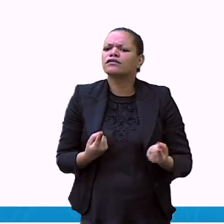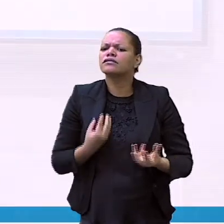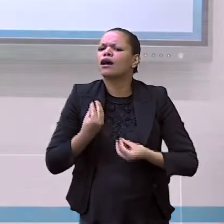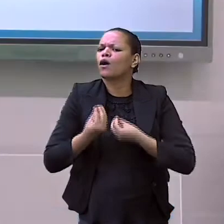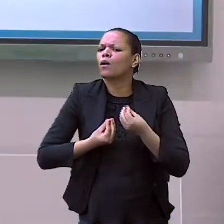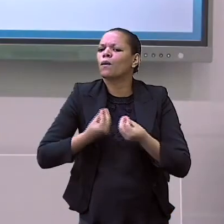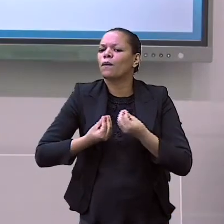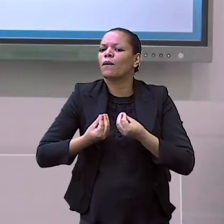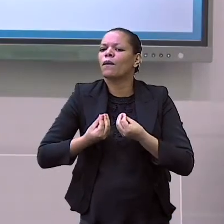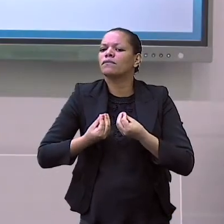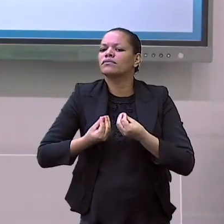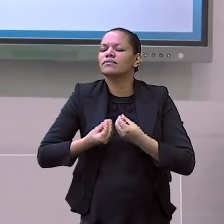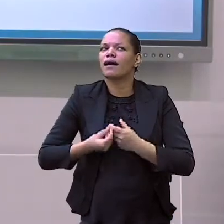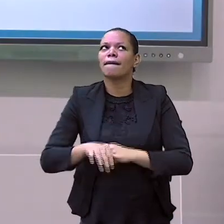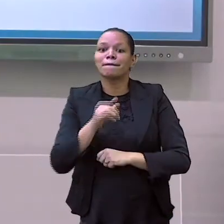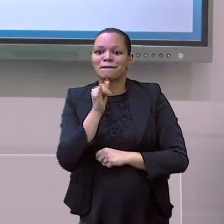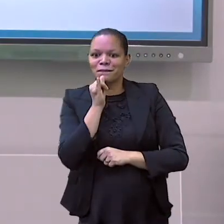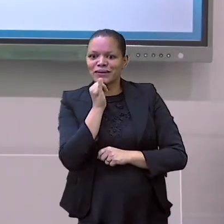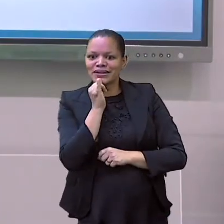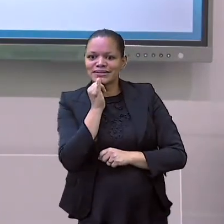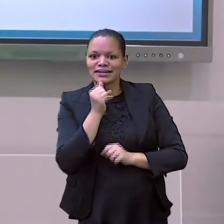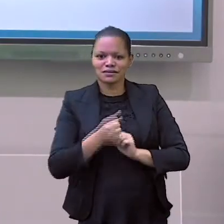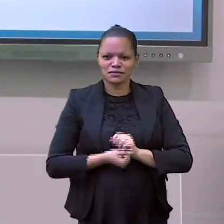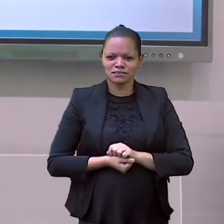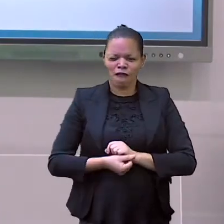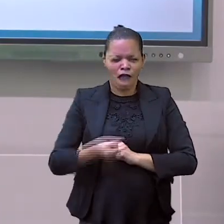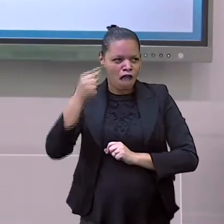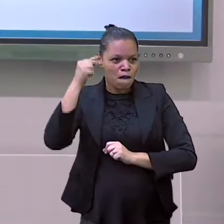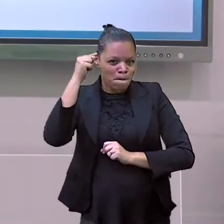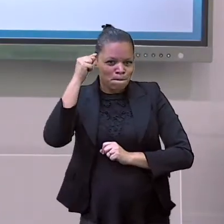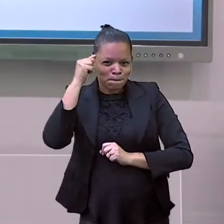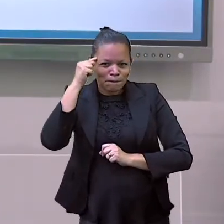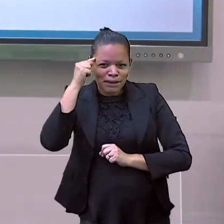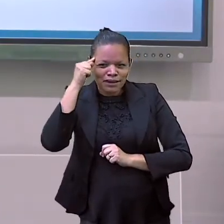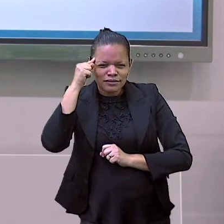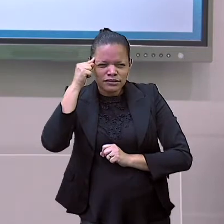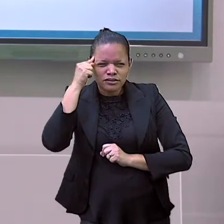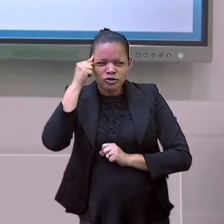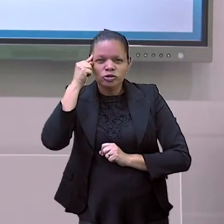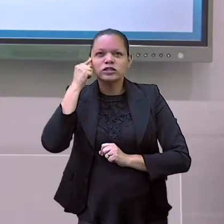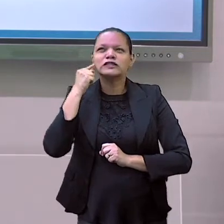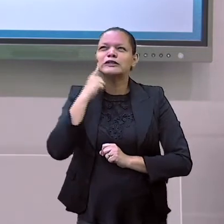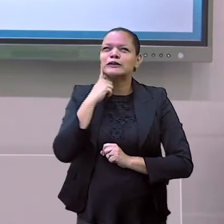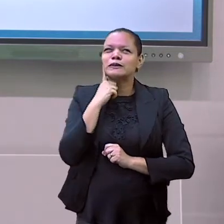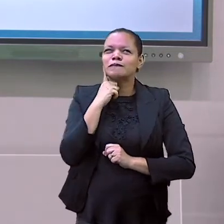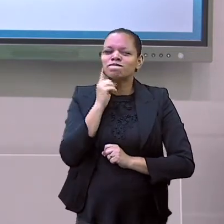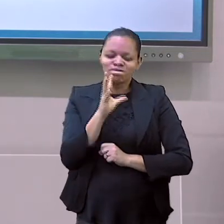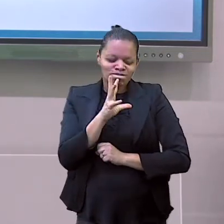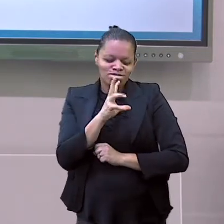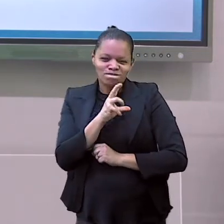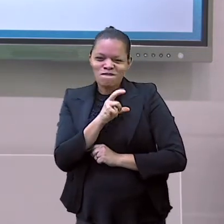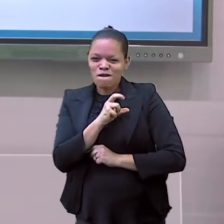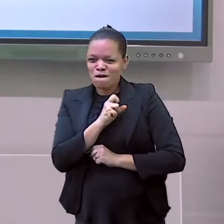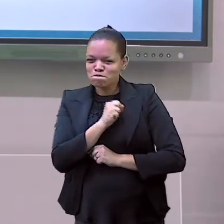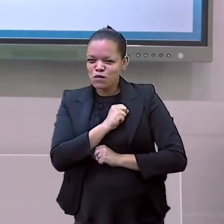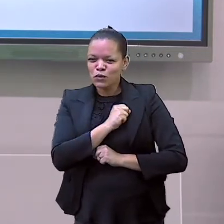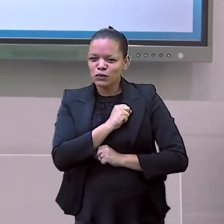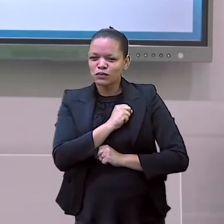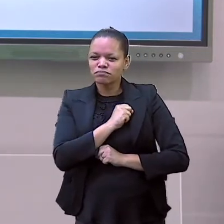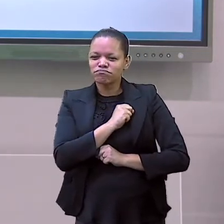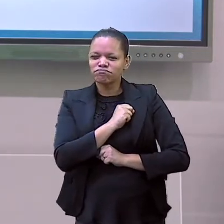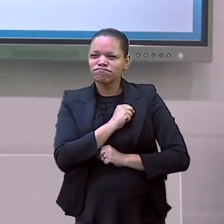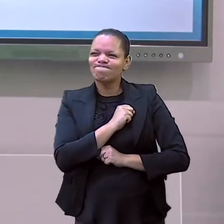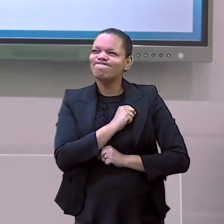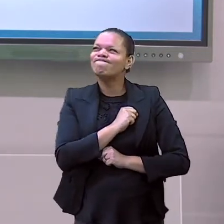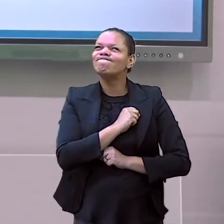pela educação, aí na hora que eu quero colocar aquilo no papel, eu já tenho que seguir o quê?